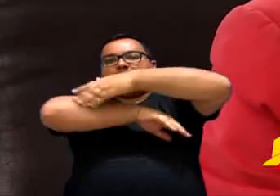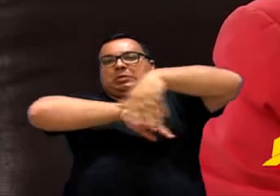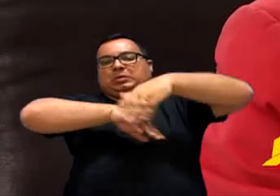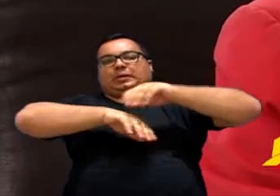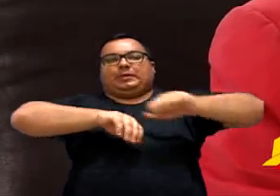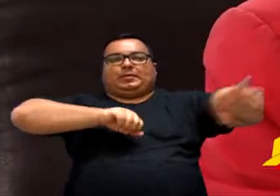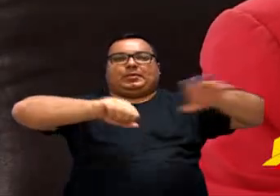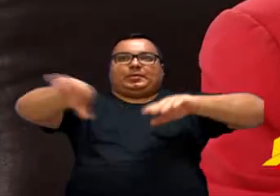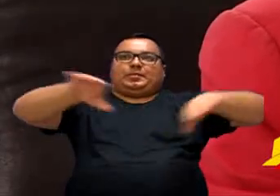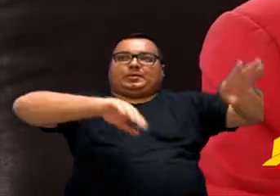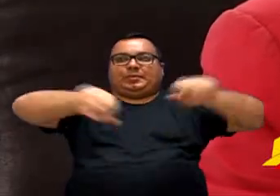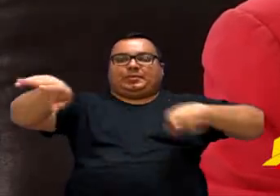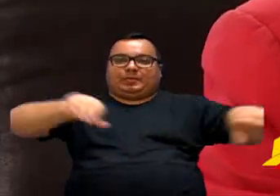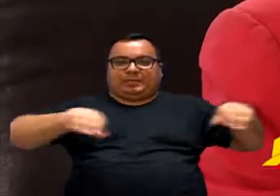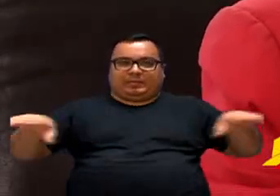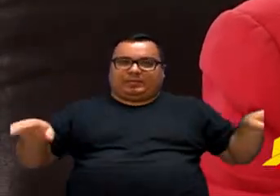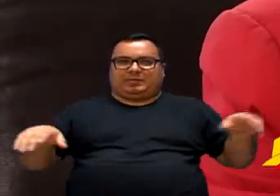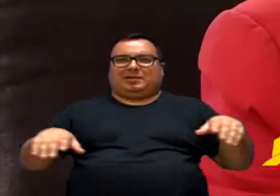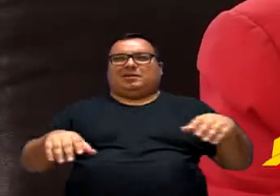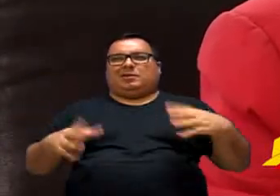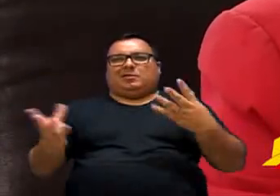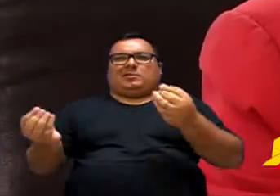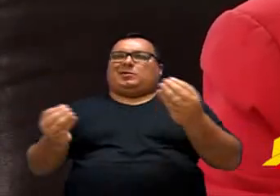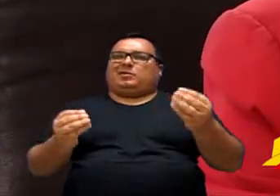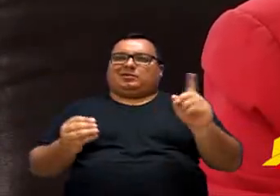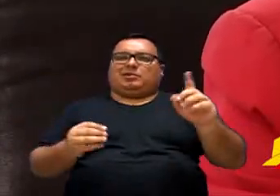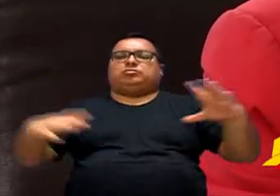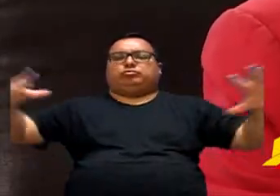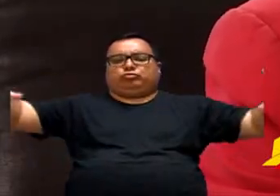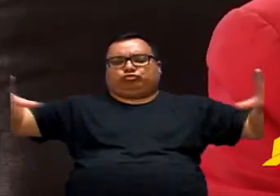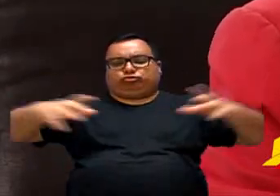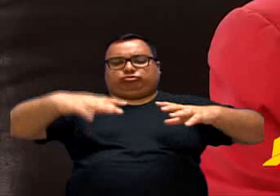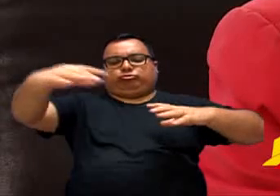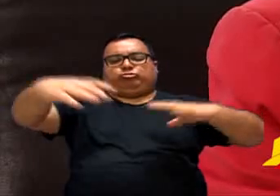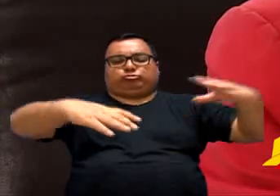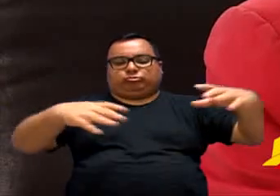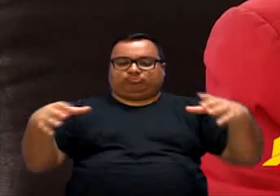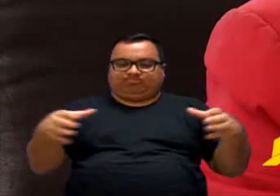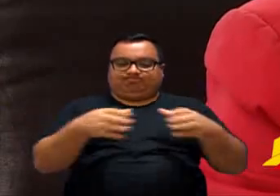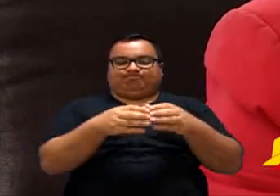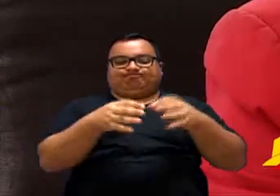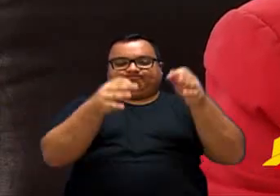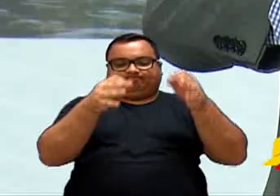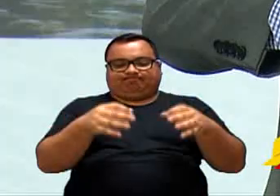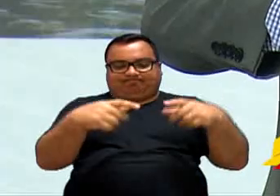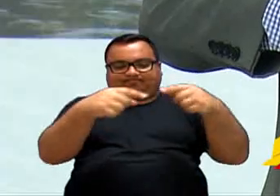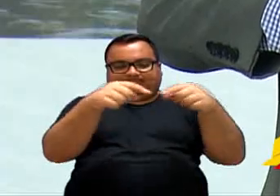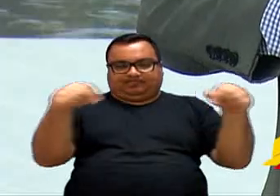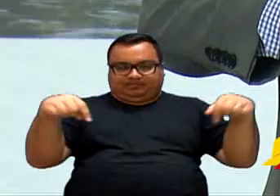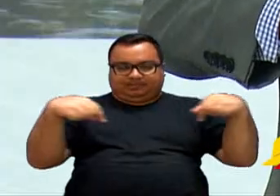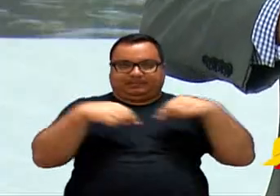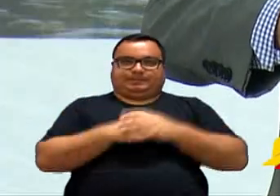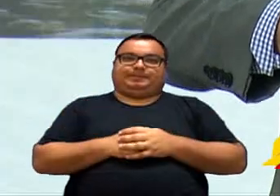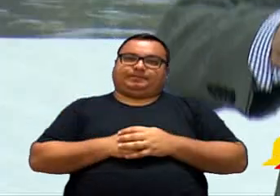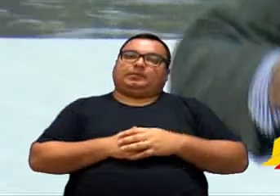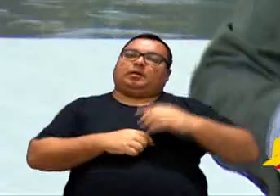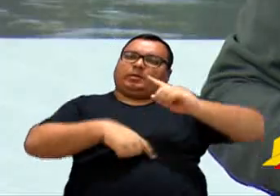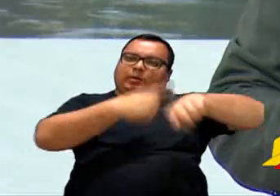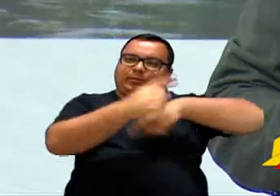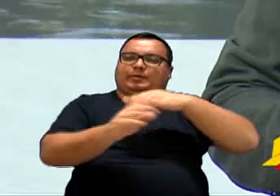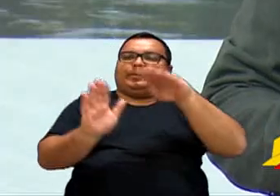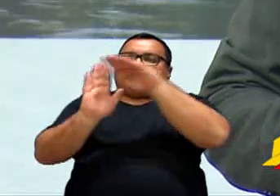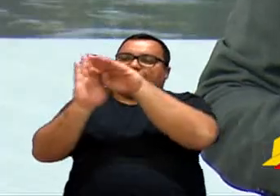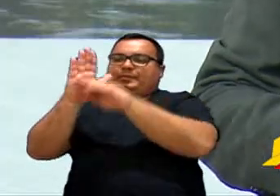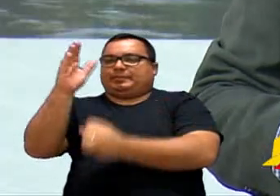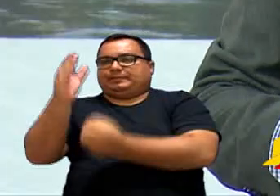que é essa que a prefeitura está cedendo para mas a Feira aí, da Barganha. O regramento, nós temos que tratar isso através de decreto.